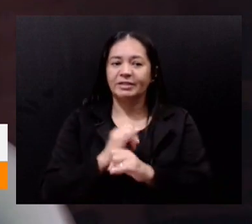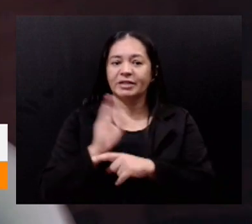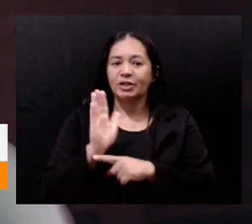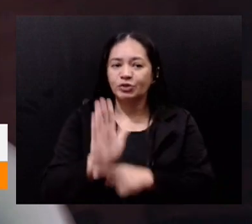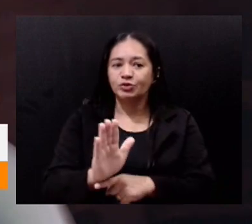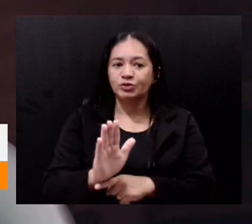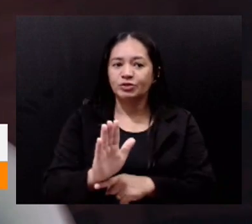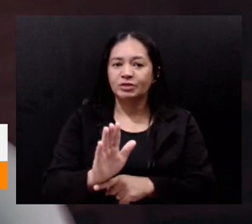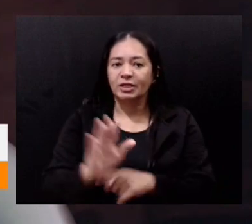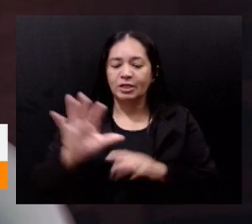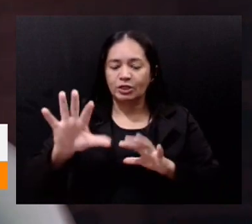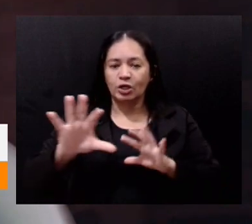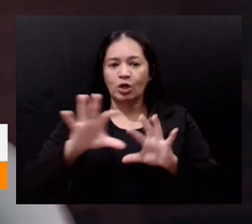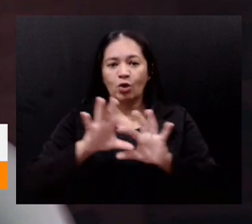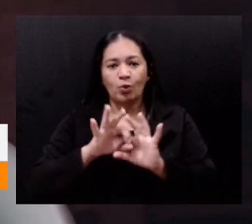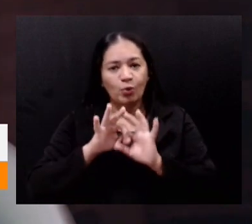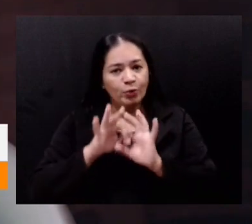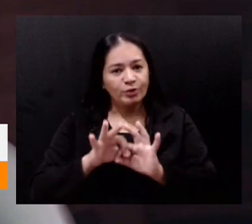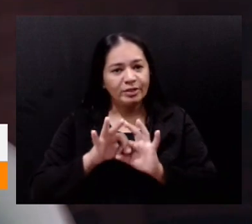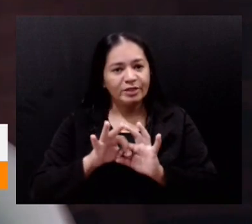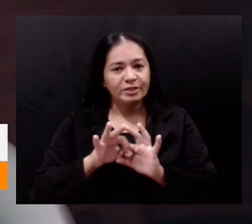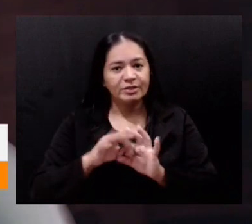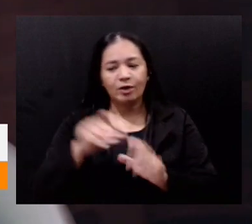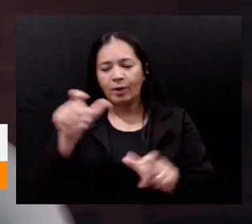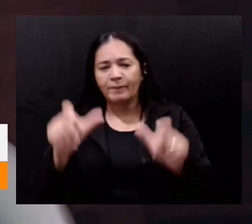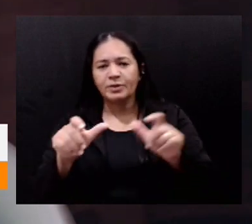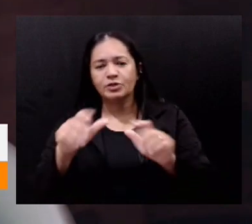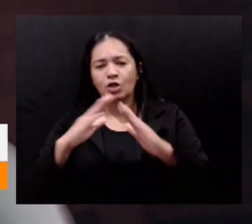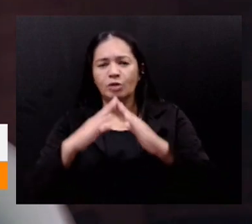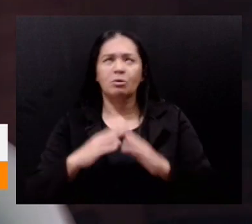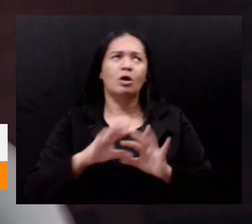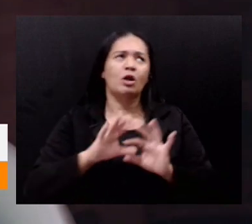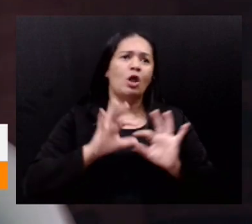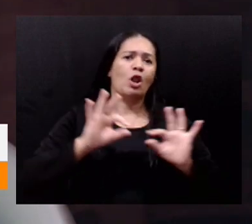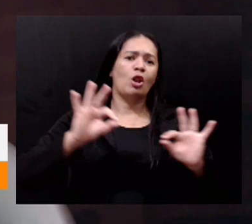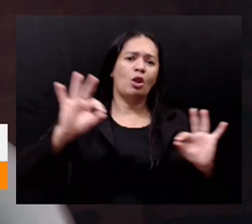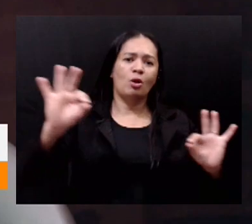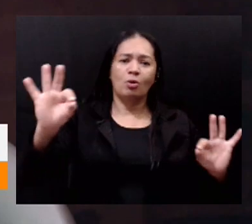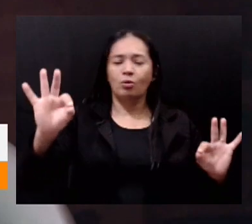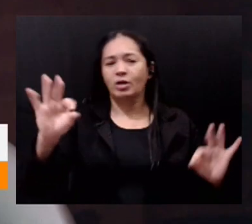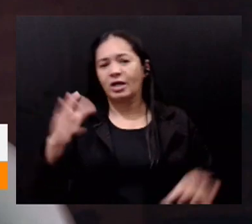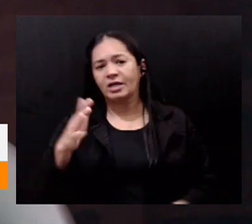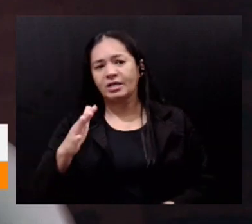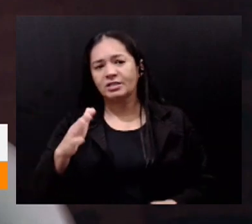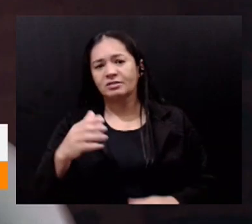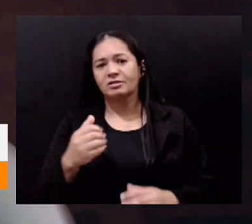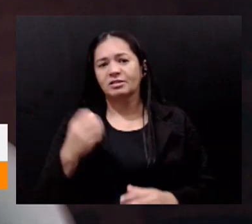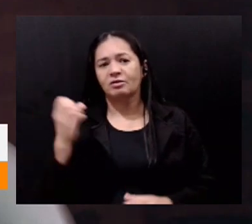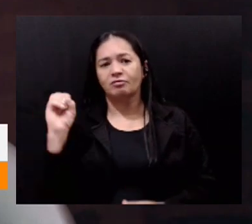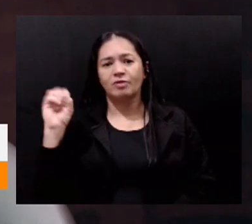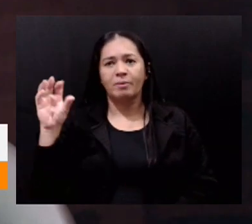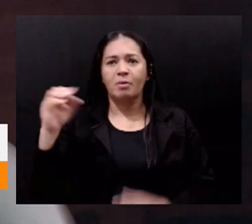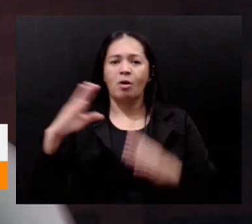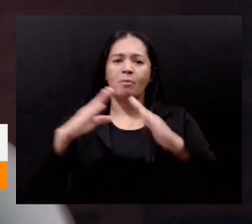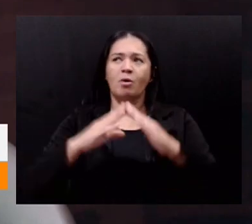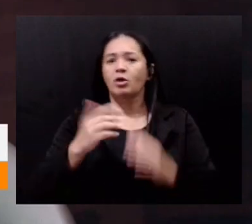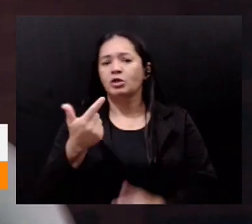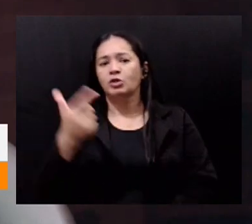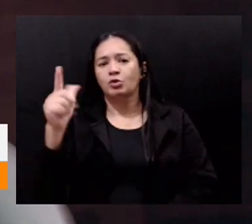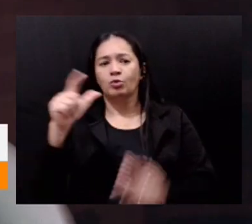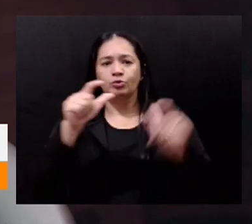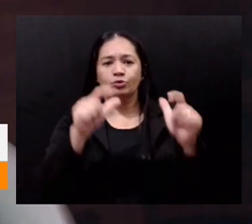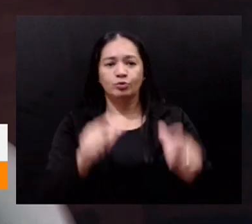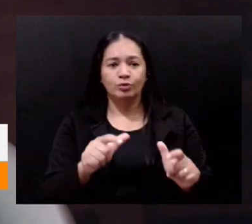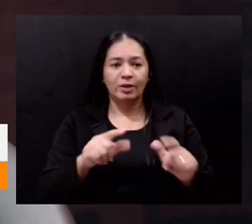com as pessoas que estão longe, com as pessoas que às vezes partem, pra morar fora, só que e pra gente também